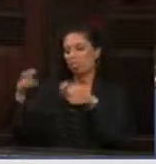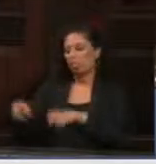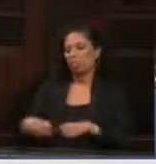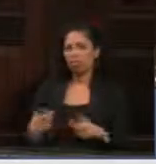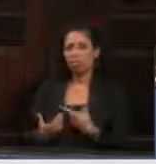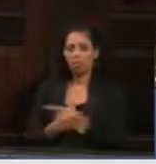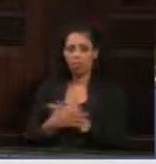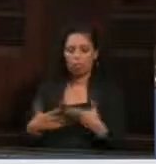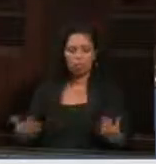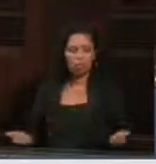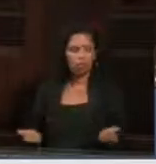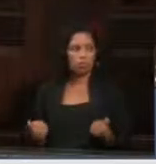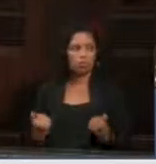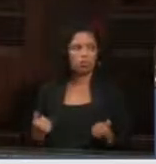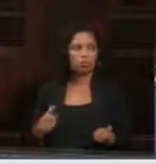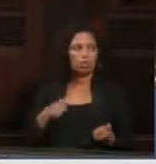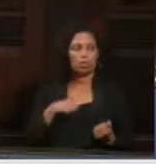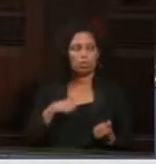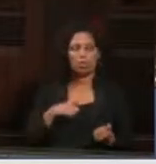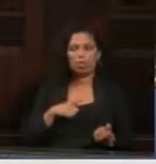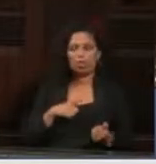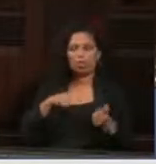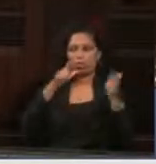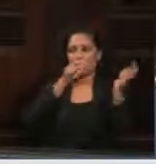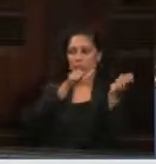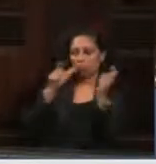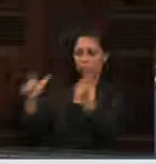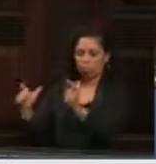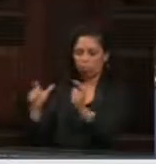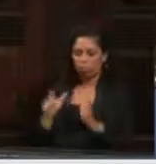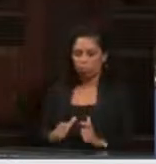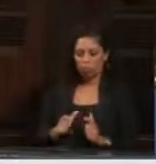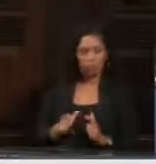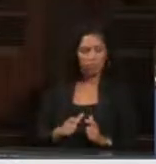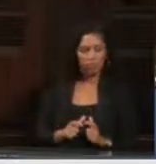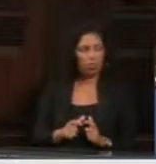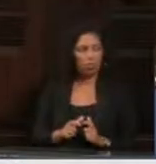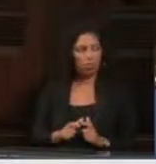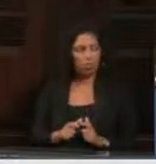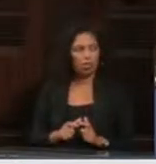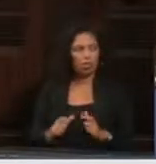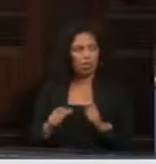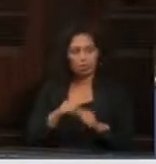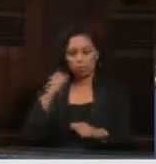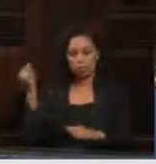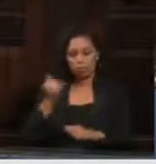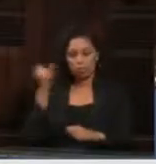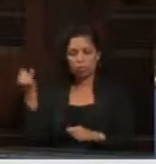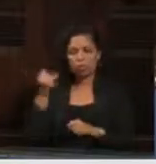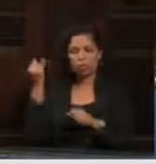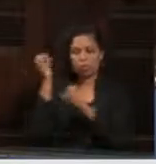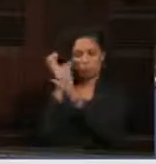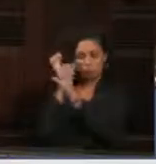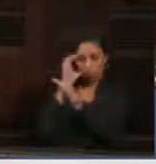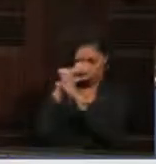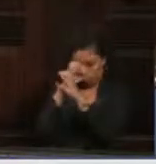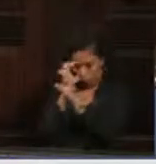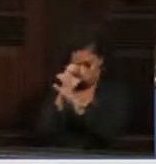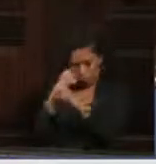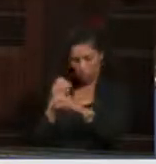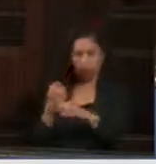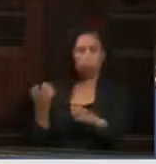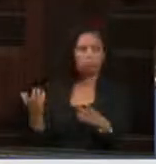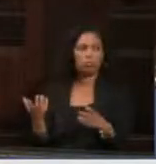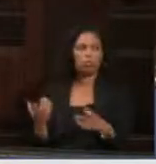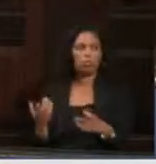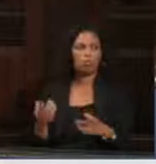portanto são instituições que compõem o parque sem científico eu diria robusto